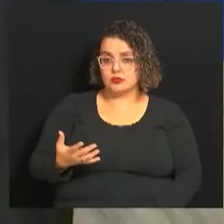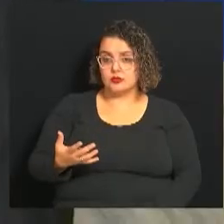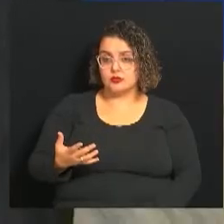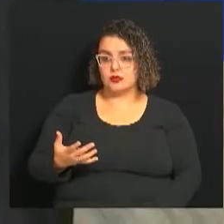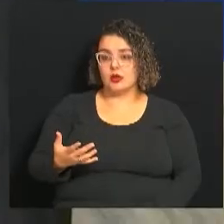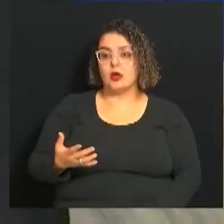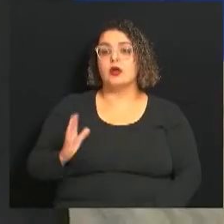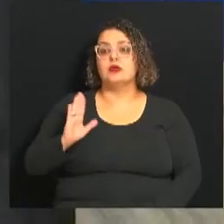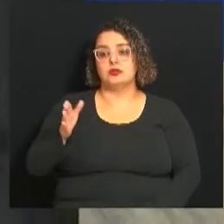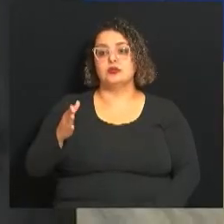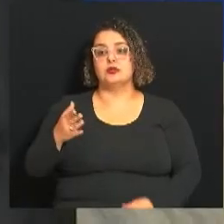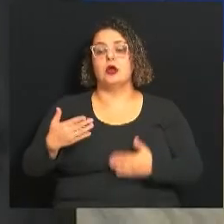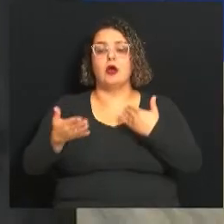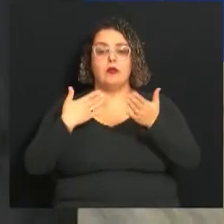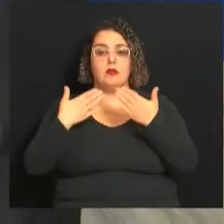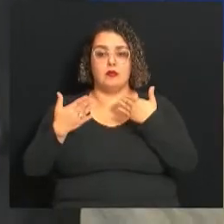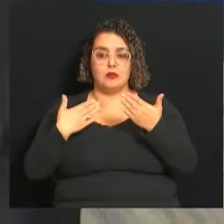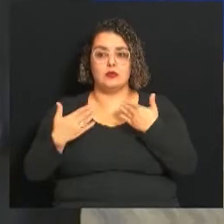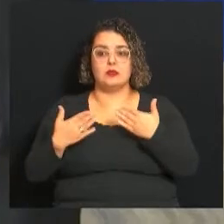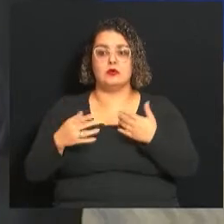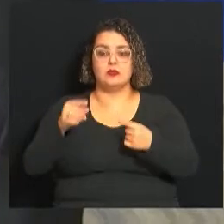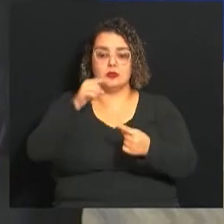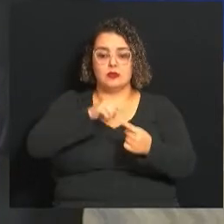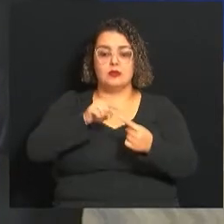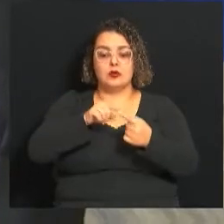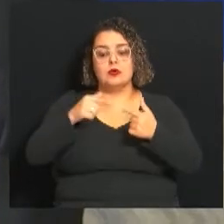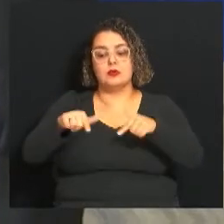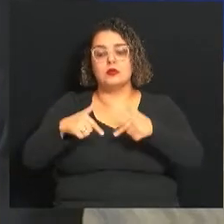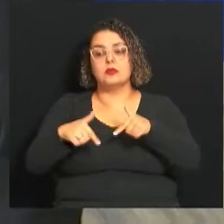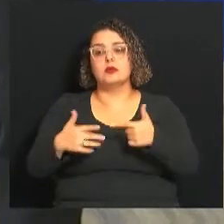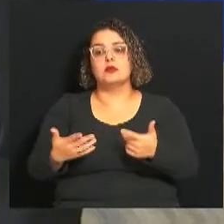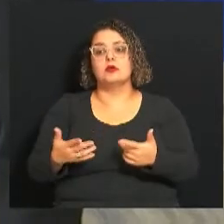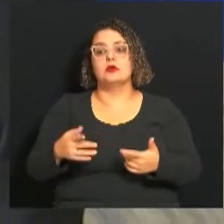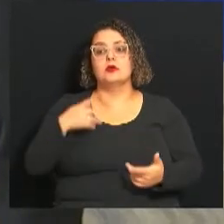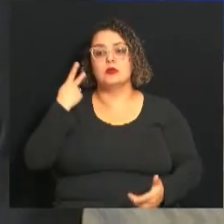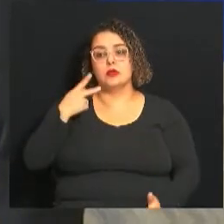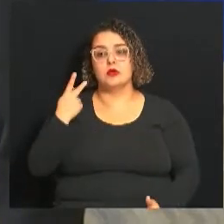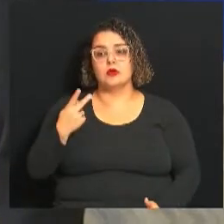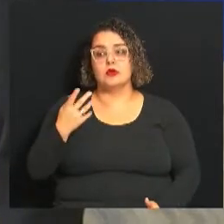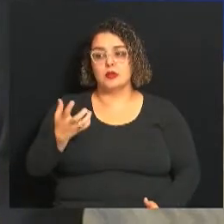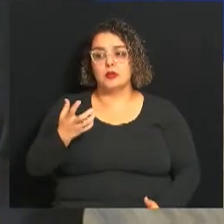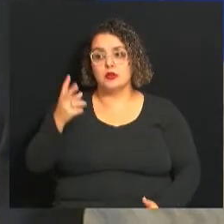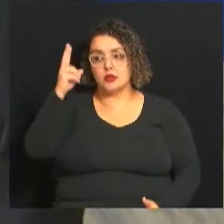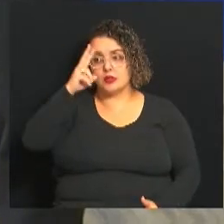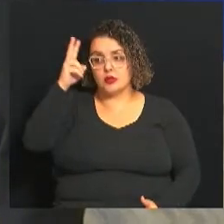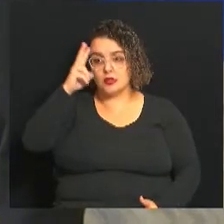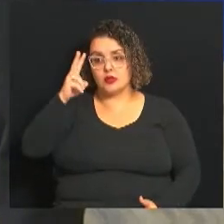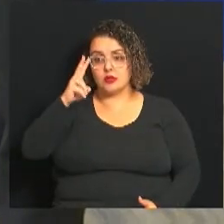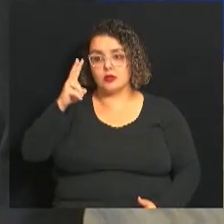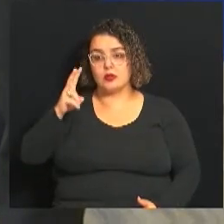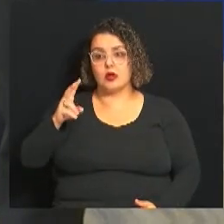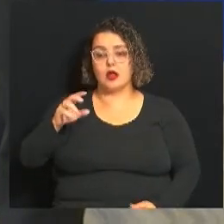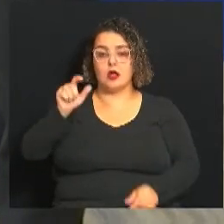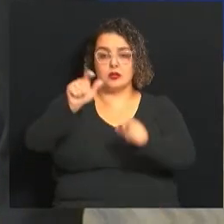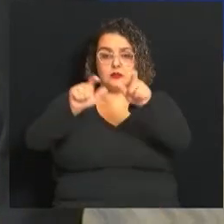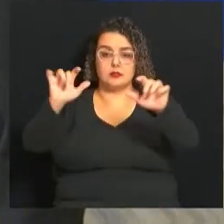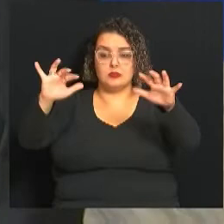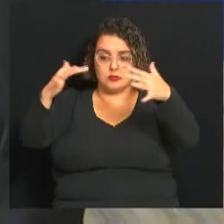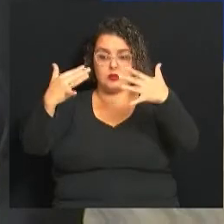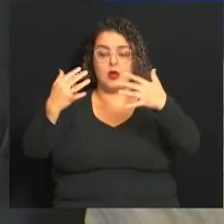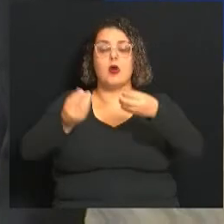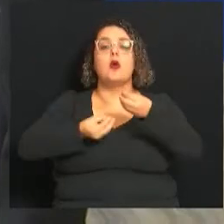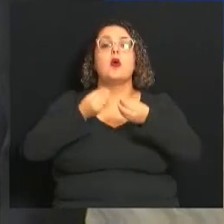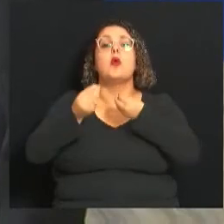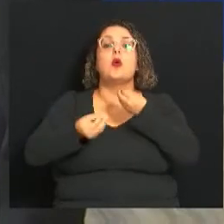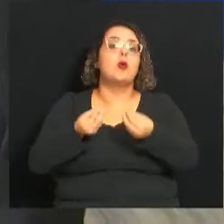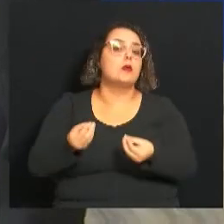conversou, inclusive, sobre a finalização desse trabalho aqui, vereadora, mas eu gostaria que a senhora lembrasse o telespectador de como foi e quais